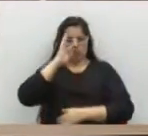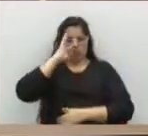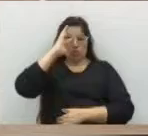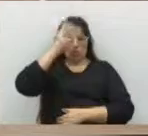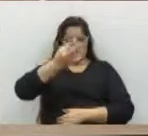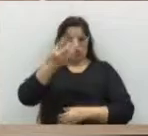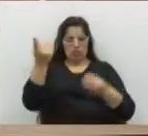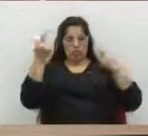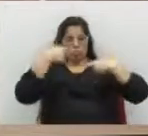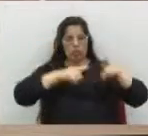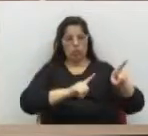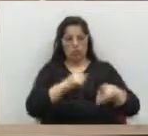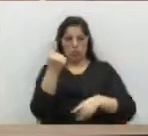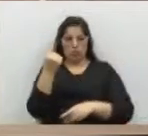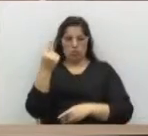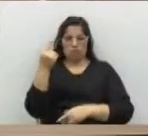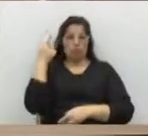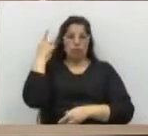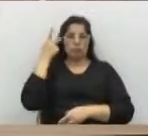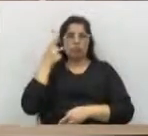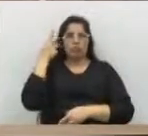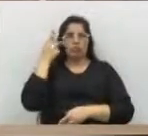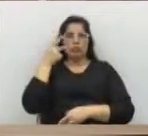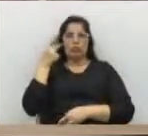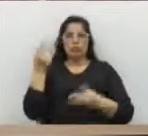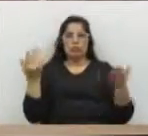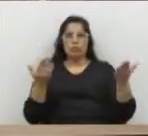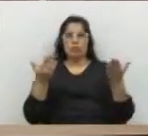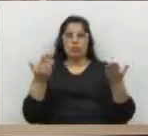um vereador e faz a menção